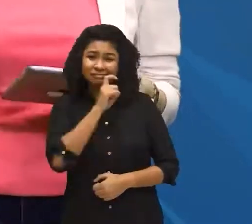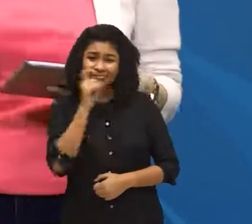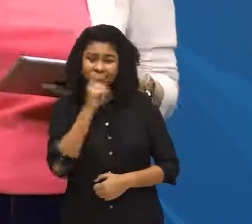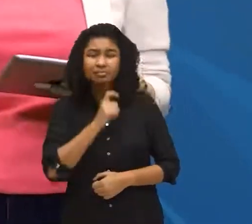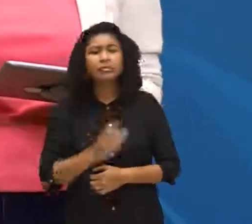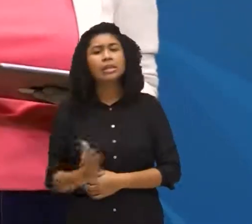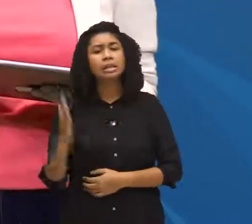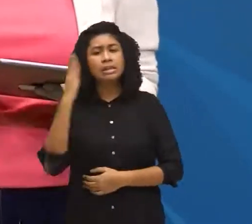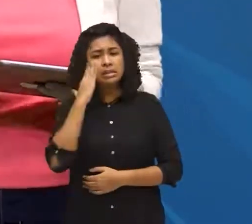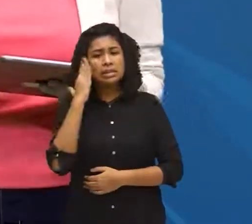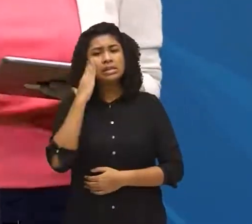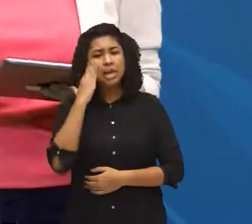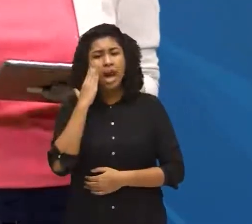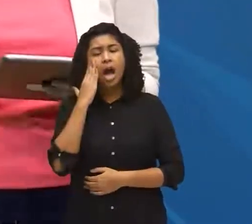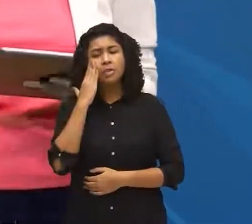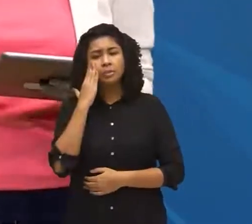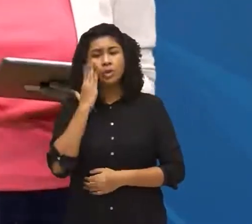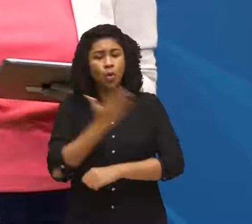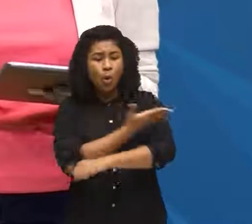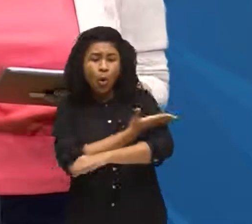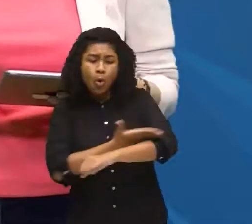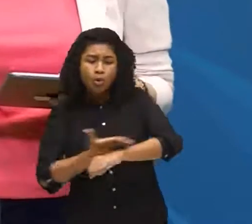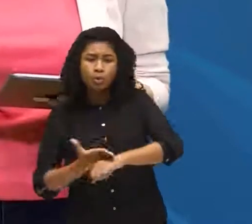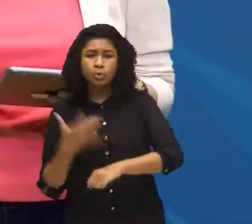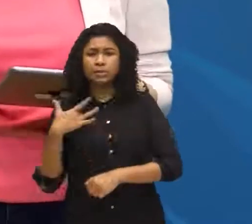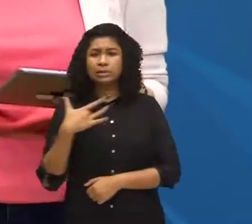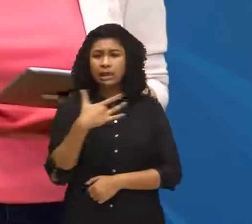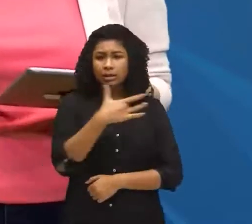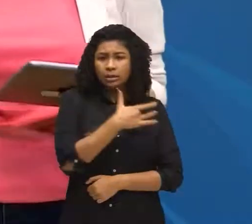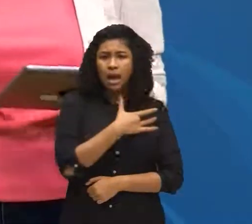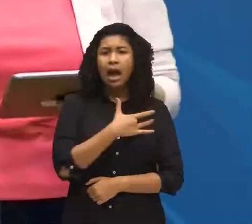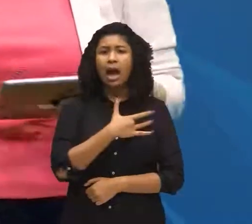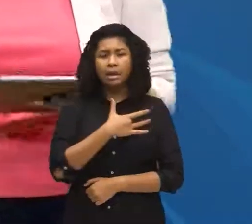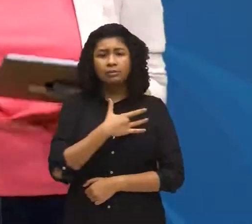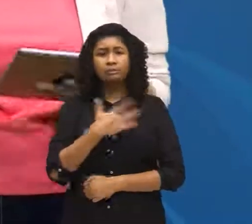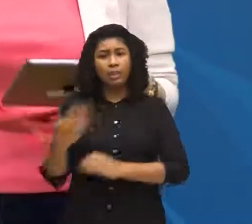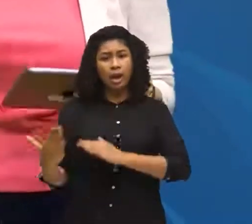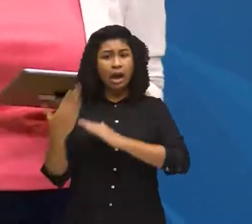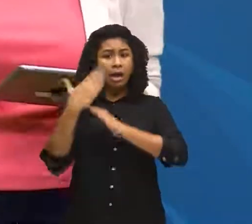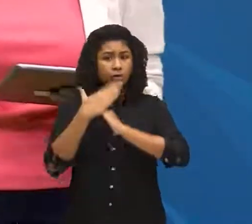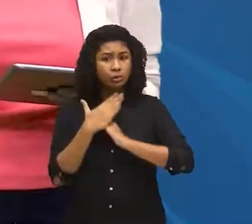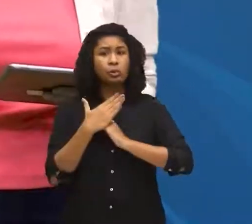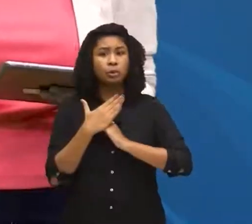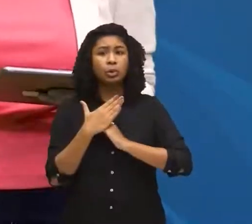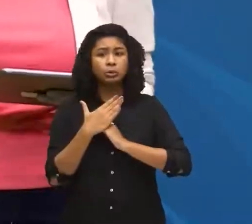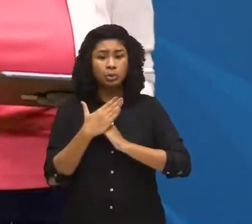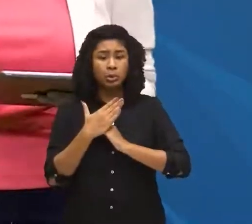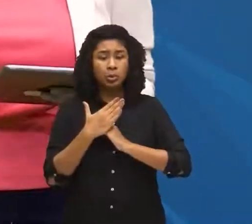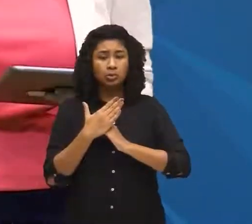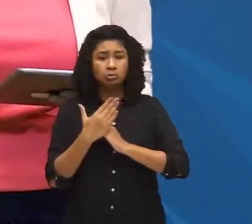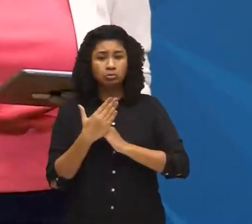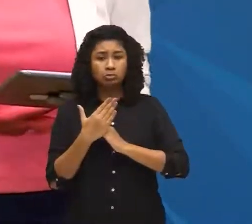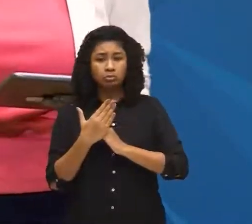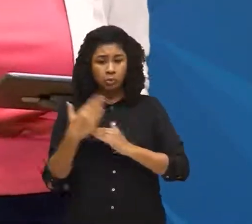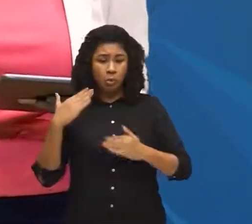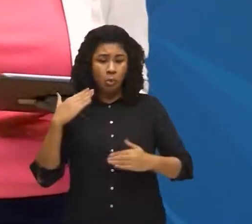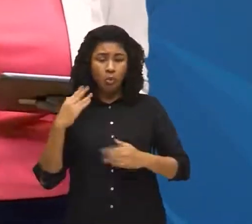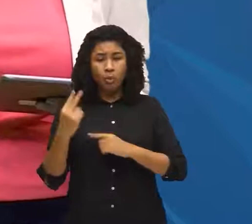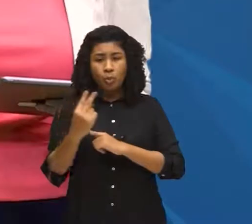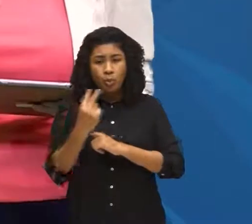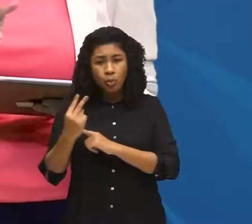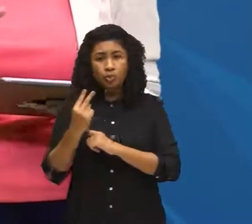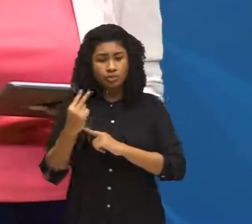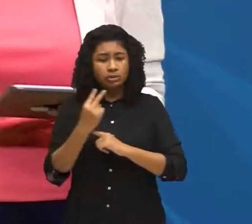à prevenção, né? Principalmente aí aos hábitos de vida saudáveis que nos auxiliam. Mas dizer